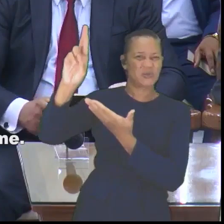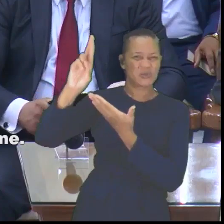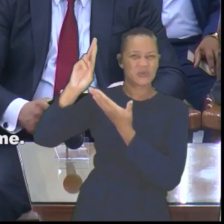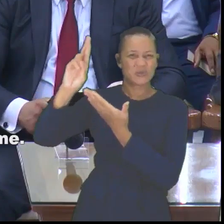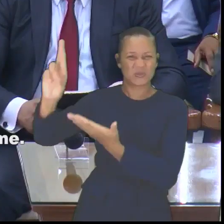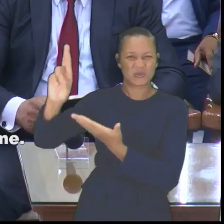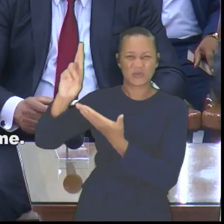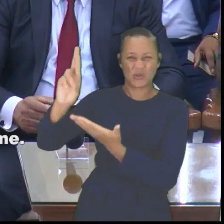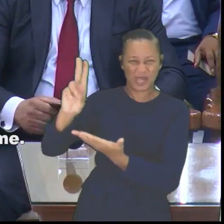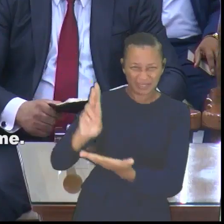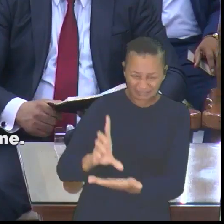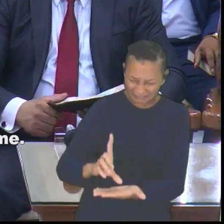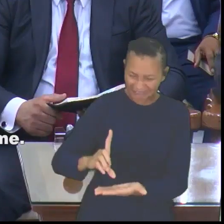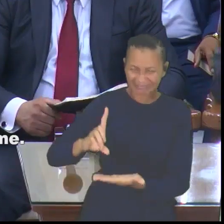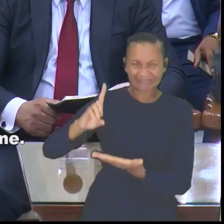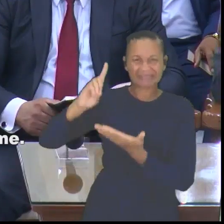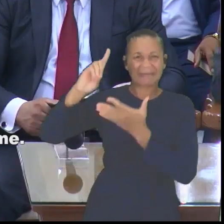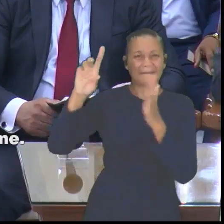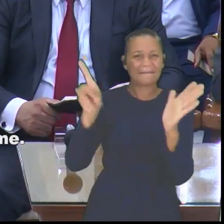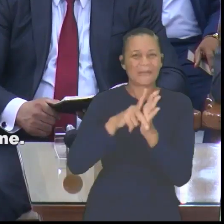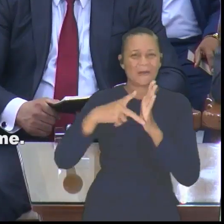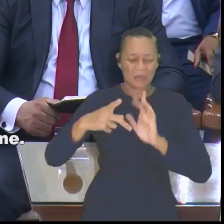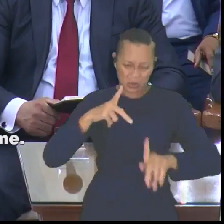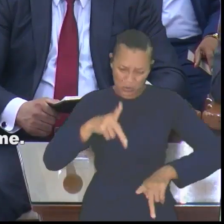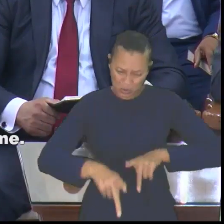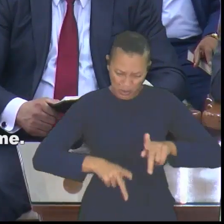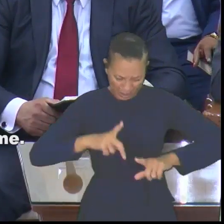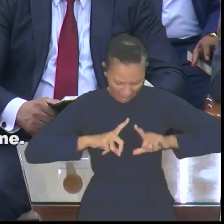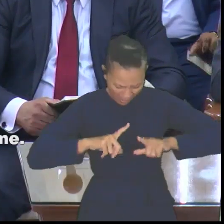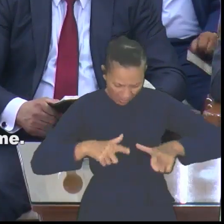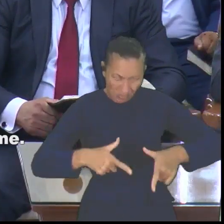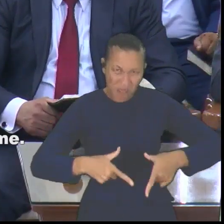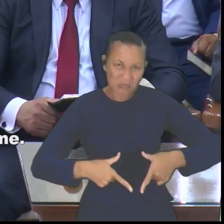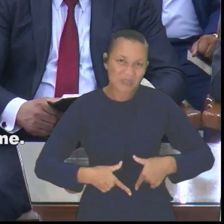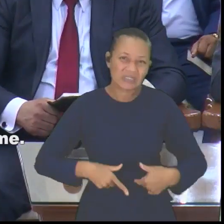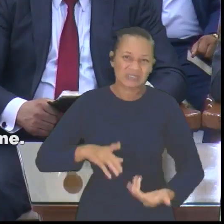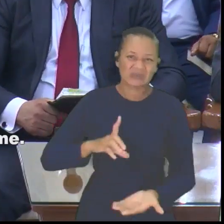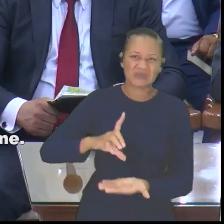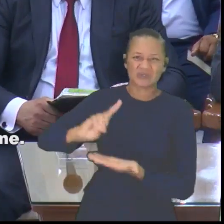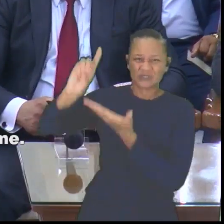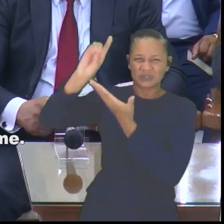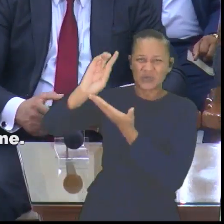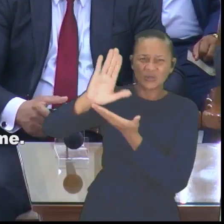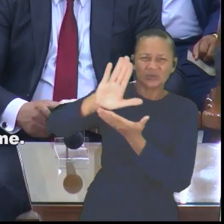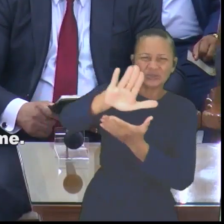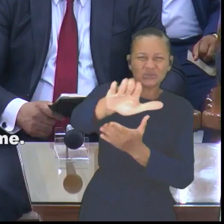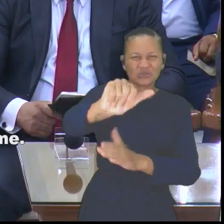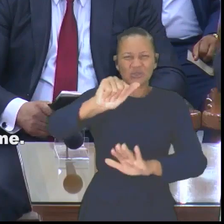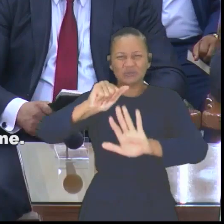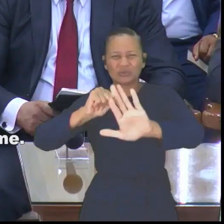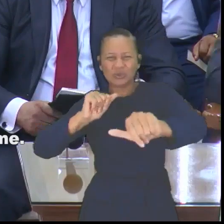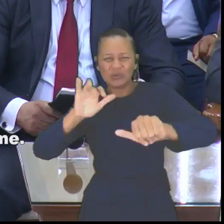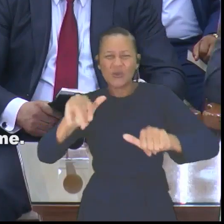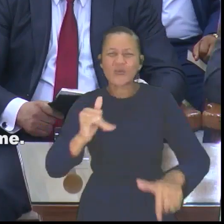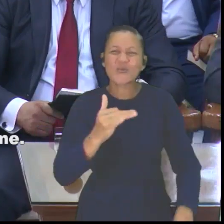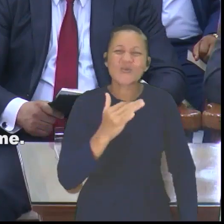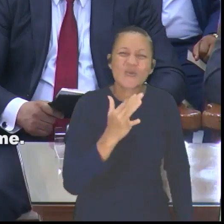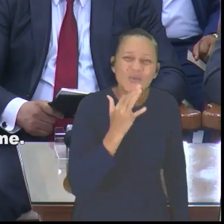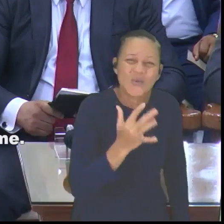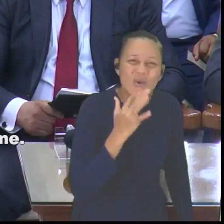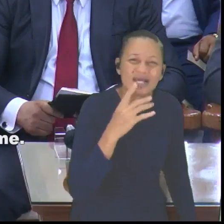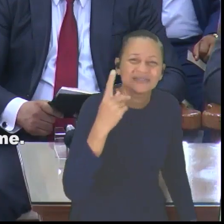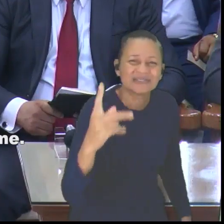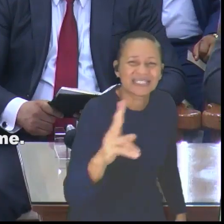Senhor, o Deus de Israel, que te chama pelo teu nome, meu irmão. Dê glória a